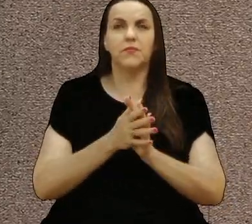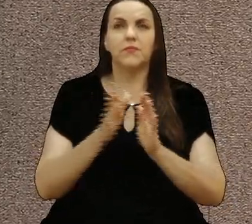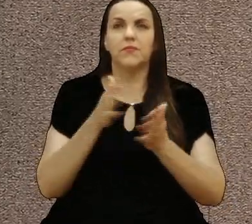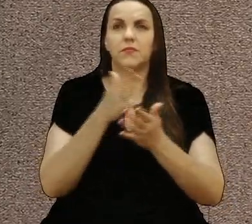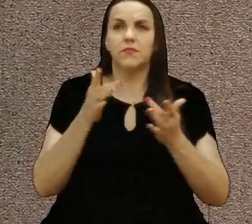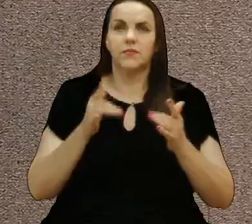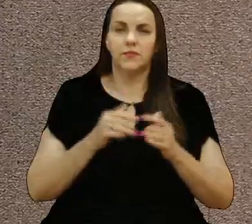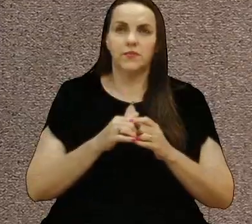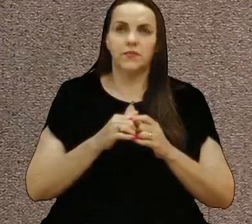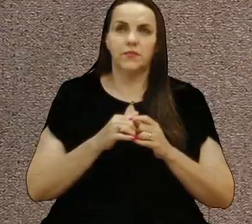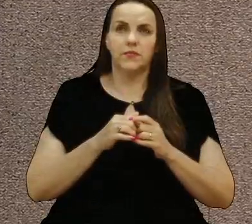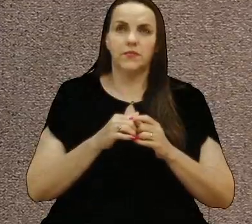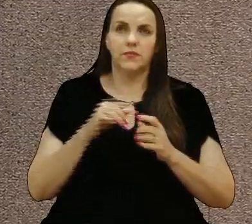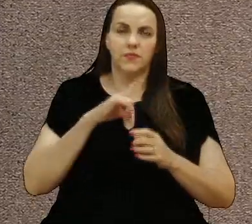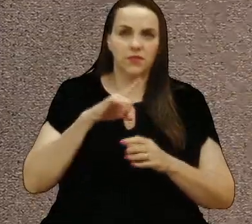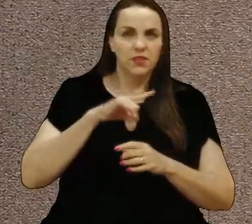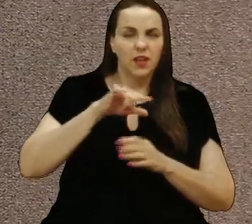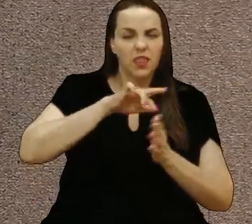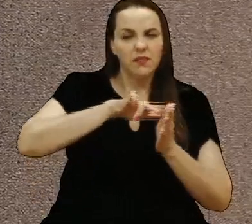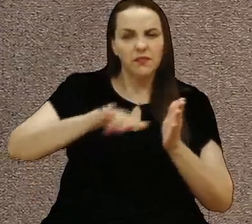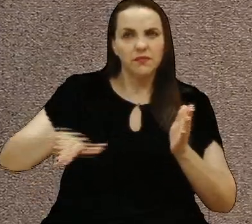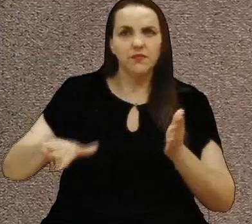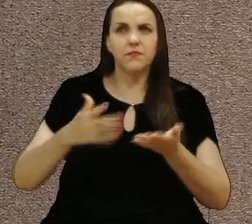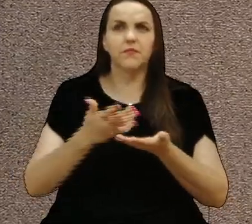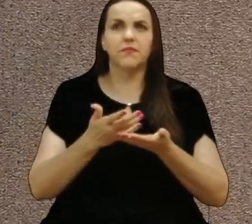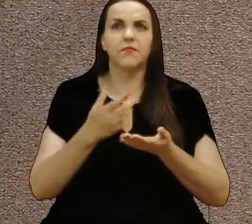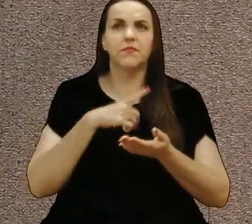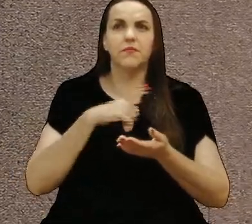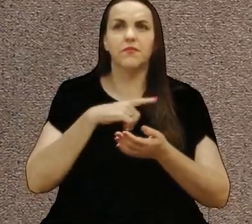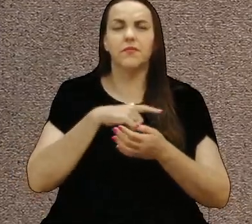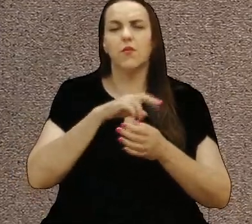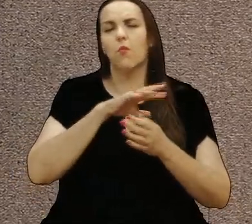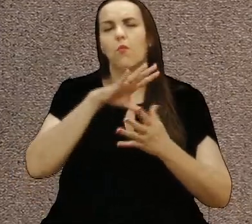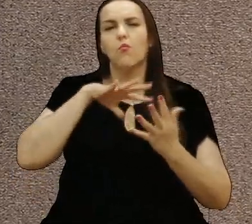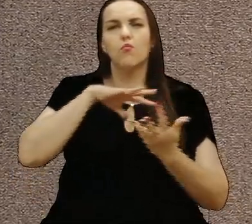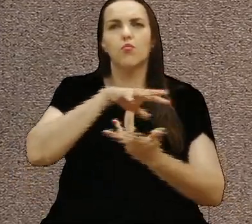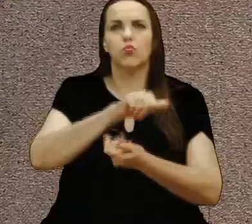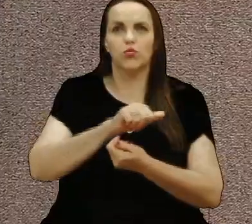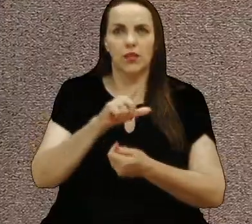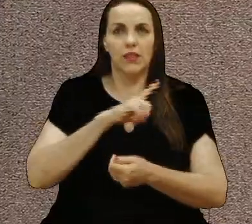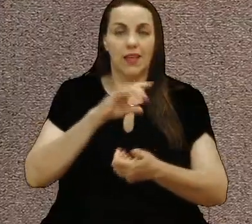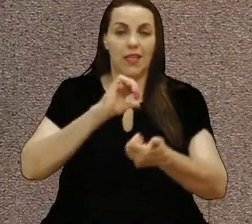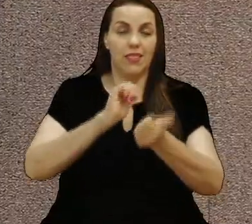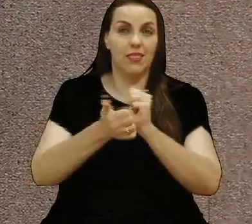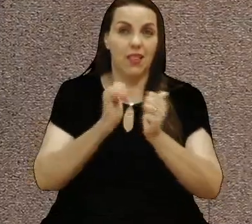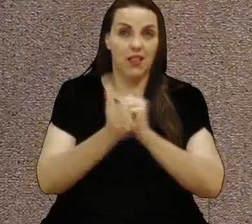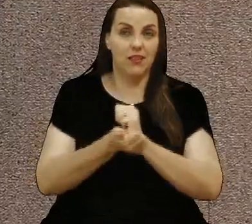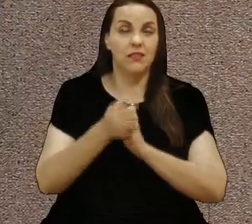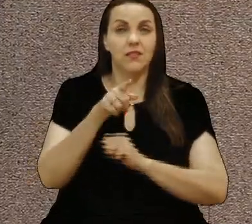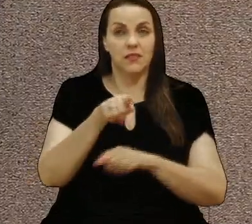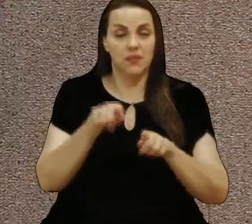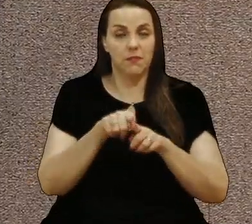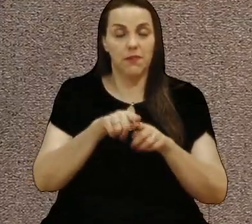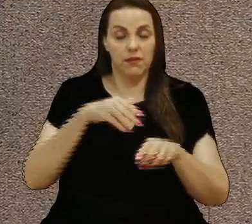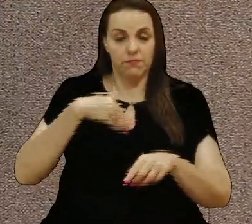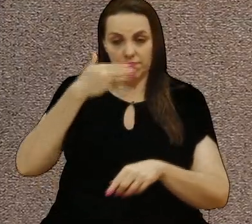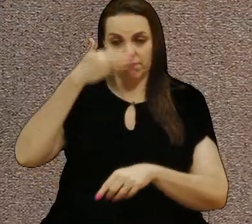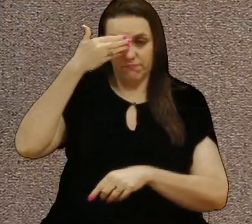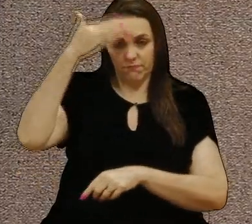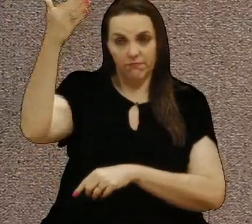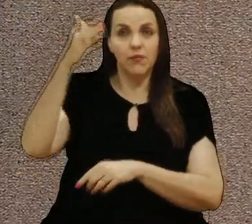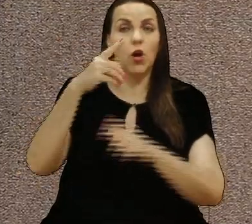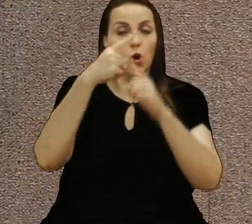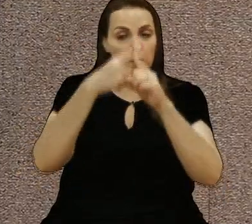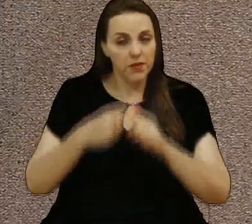solitária, e hoje tem aí dezenas de discípulos espalhados por todo o mundo. Inclusive, tem atletas dele que estão lá nos Emirados Árabes competindo,